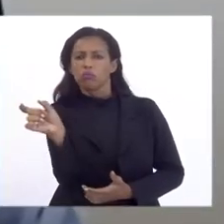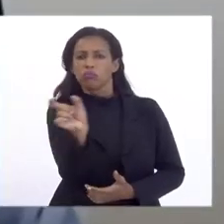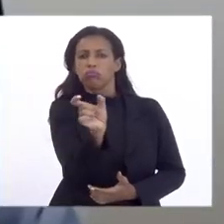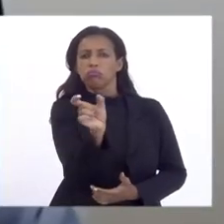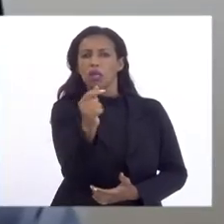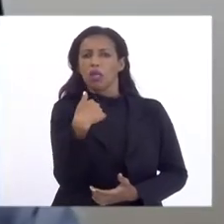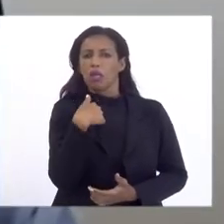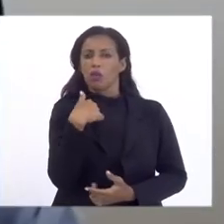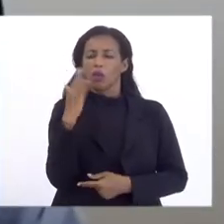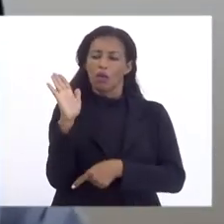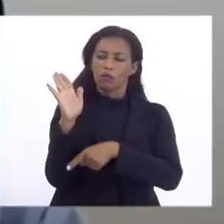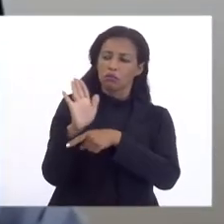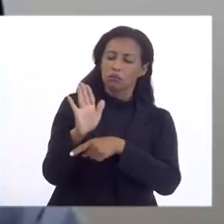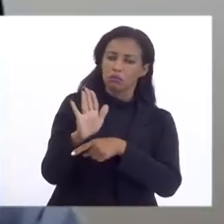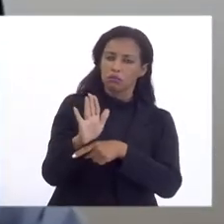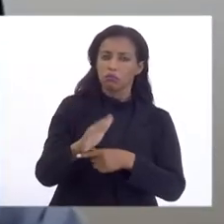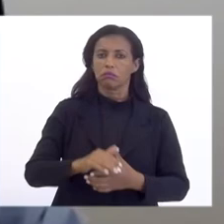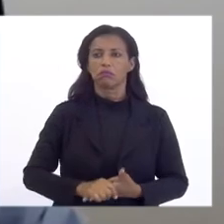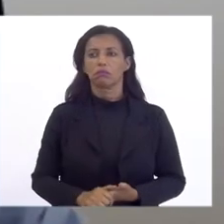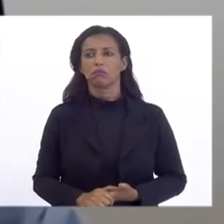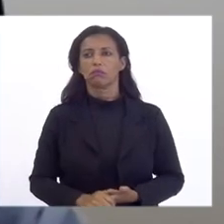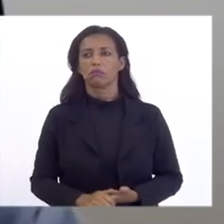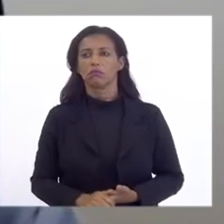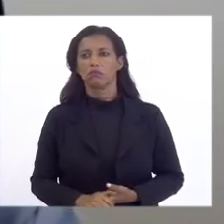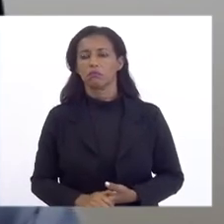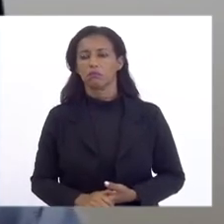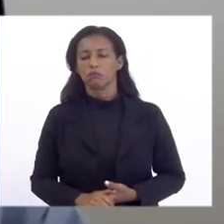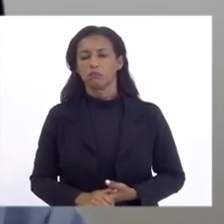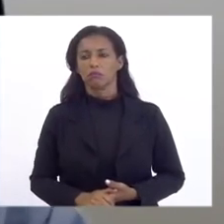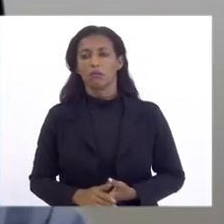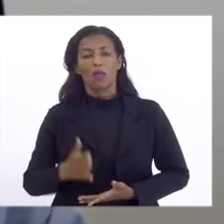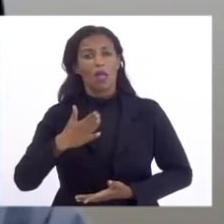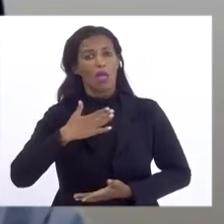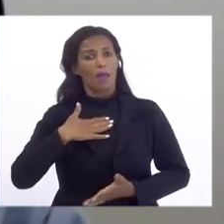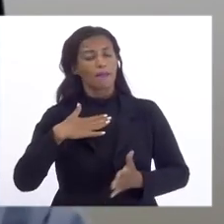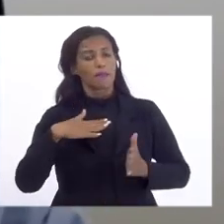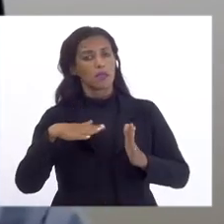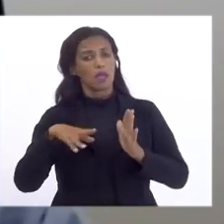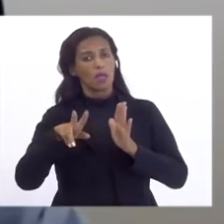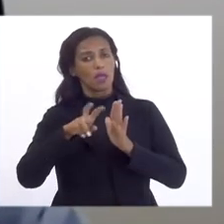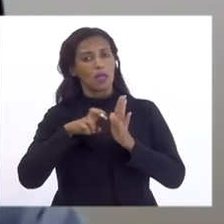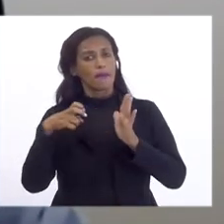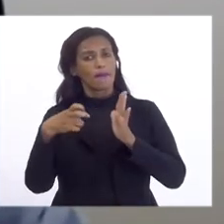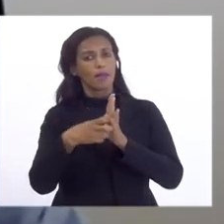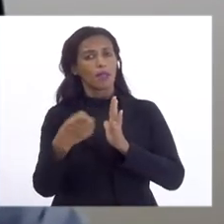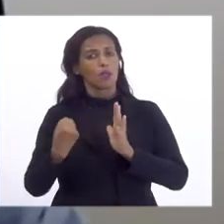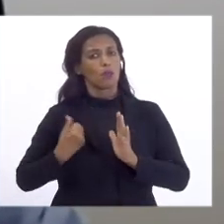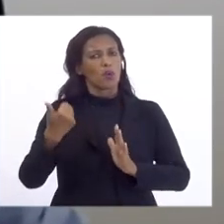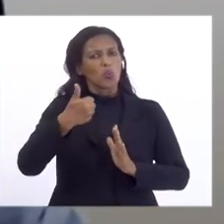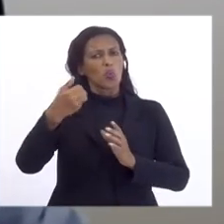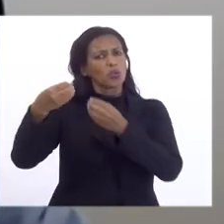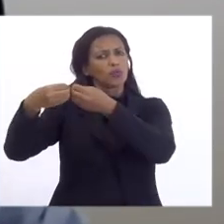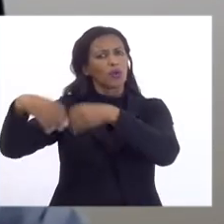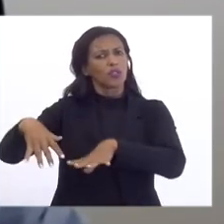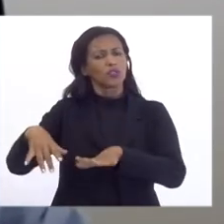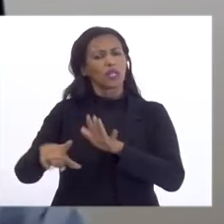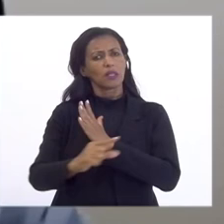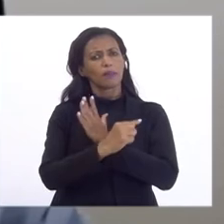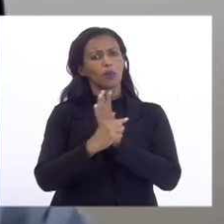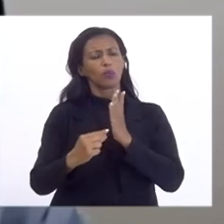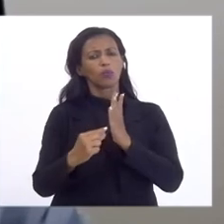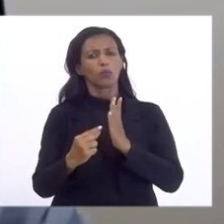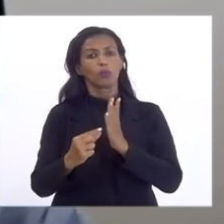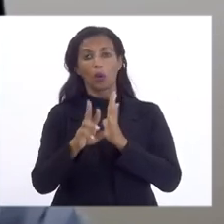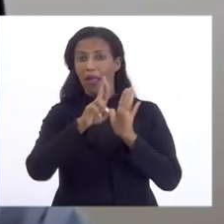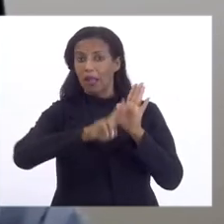quero defender, deputado, deputada, a minha emenda número 11, que foi rejeitada pelo autor, até,